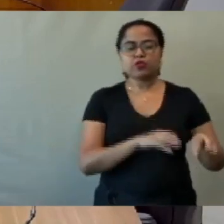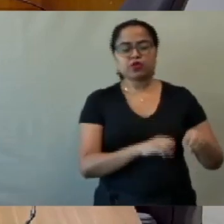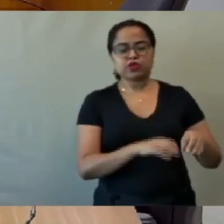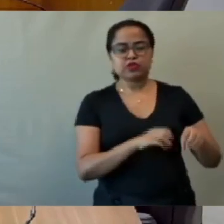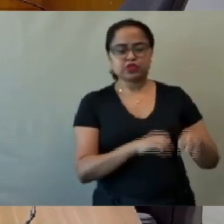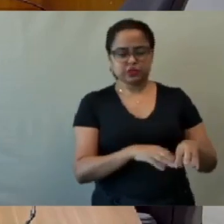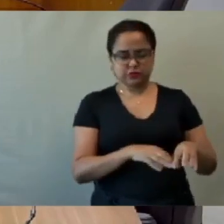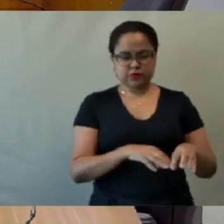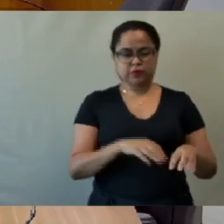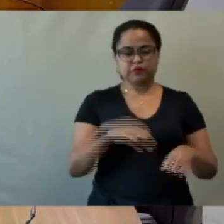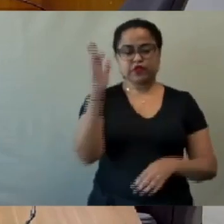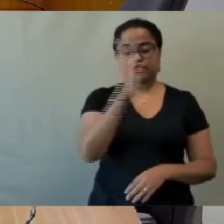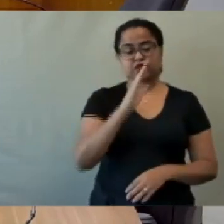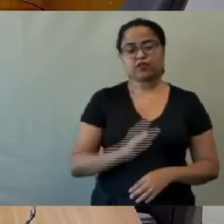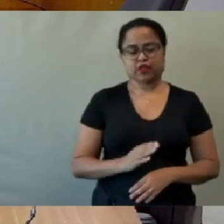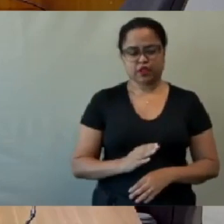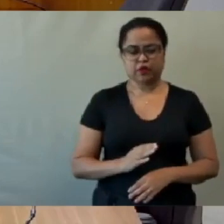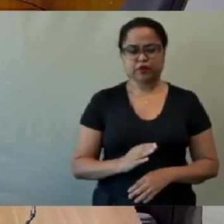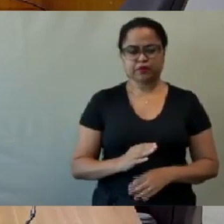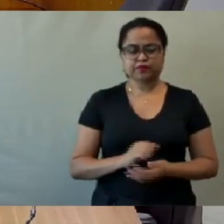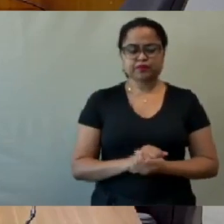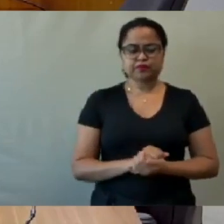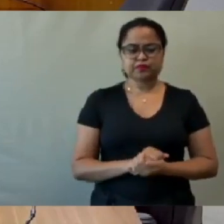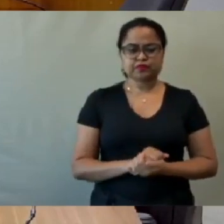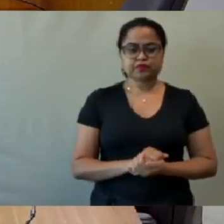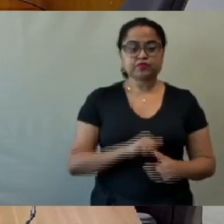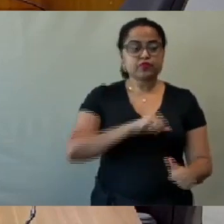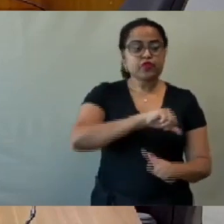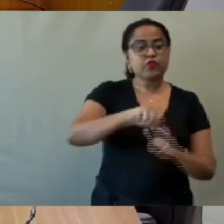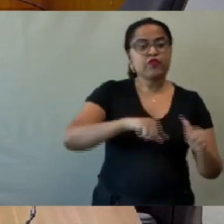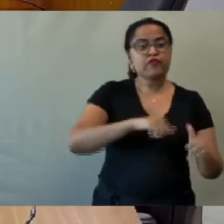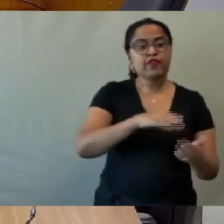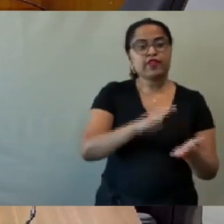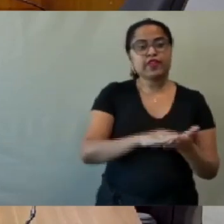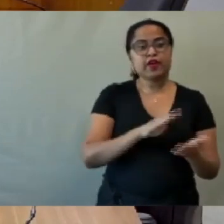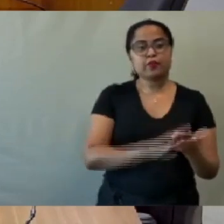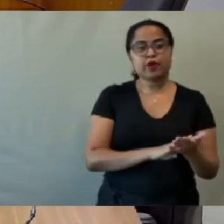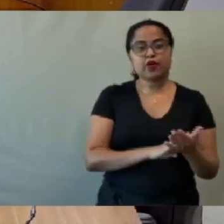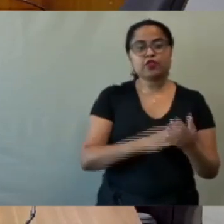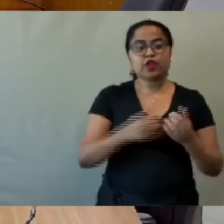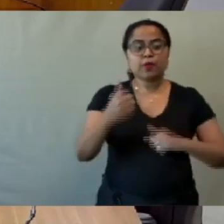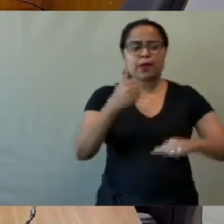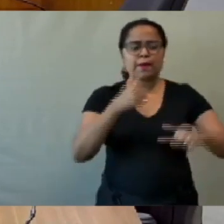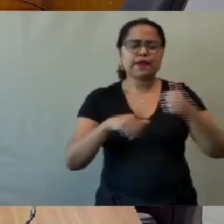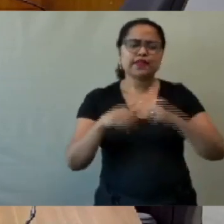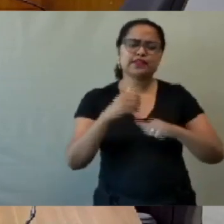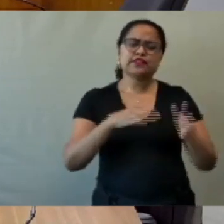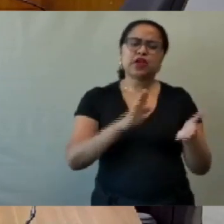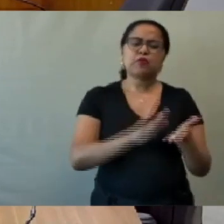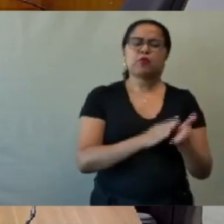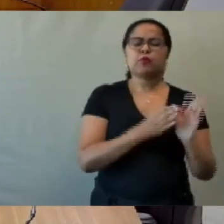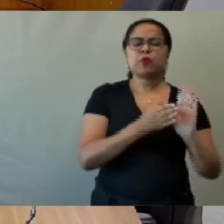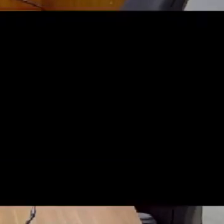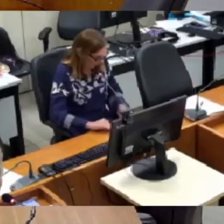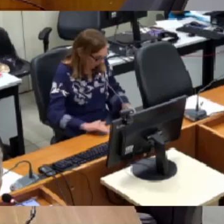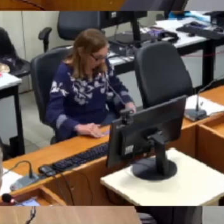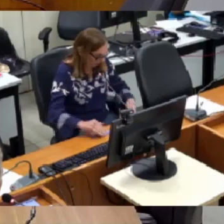da educação brasileira. Eu vou inverter a pauta para apreciar as proposições da comissão.